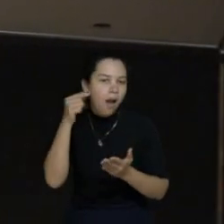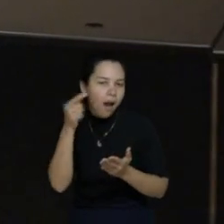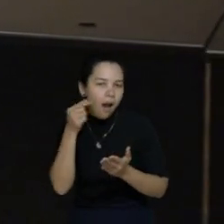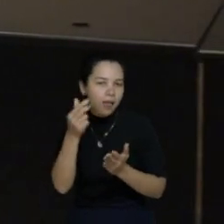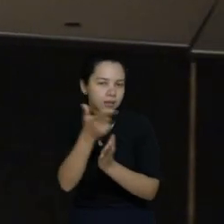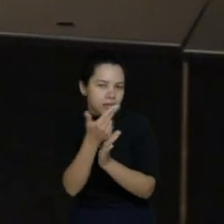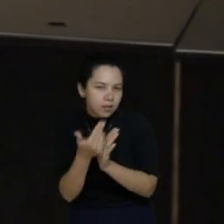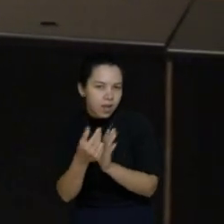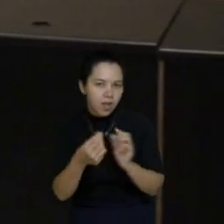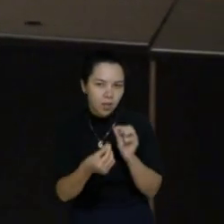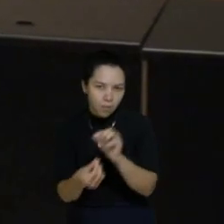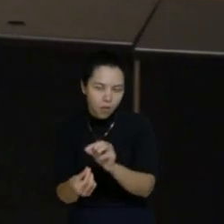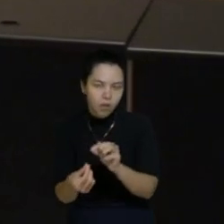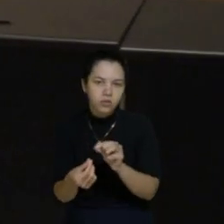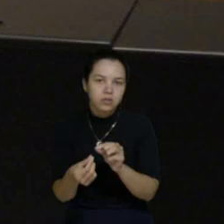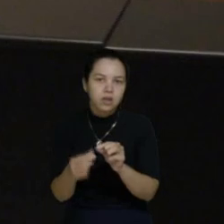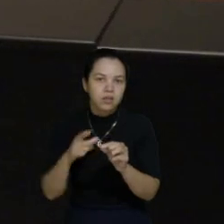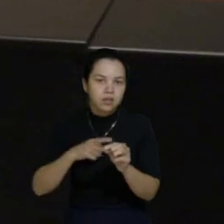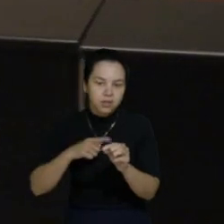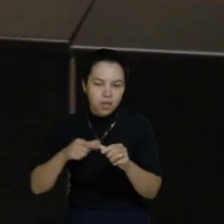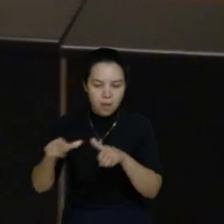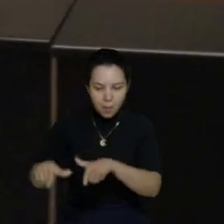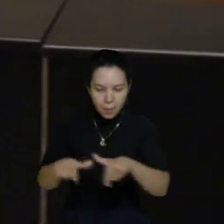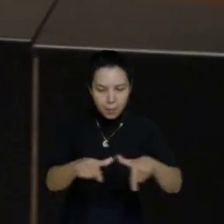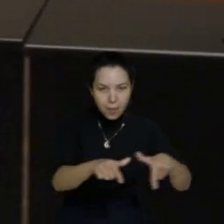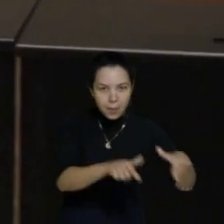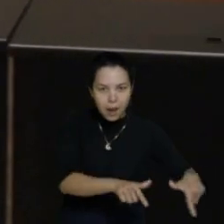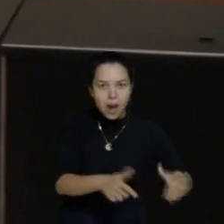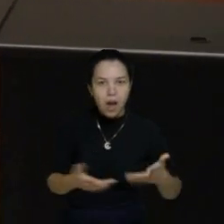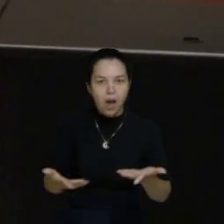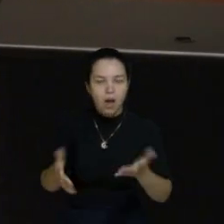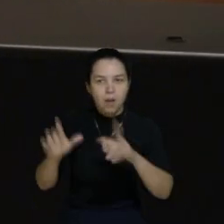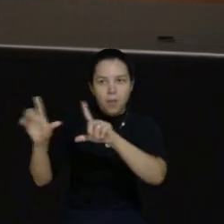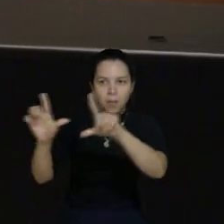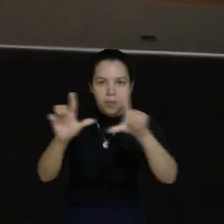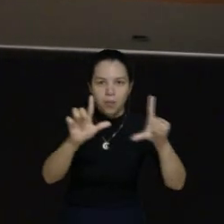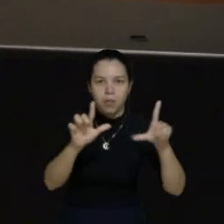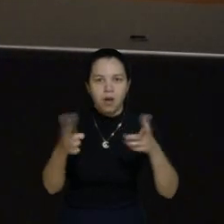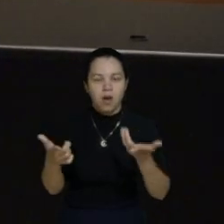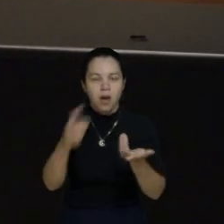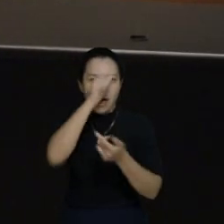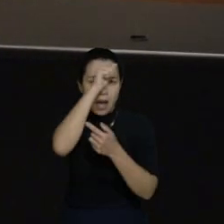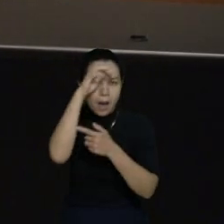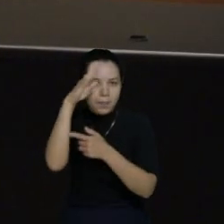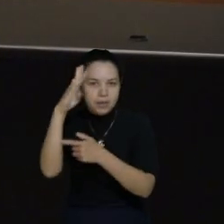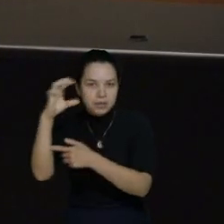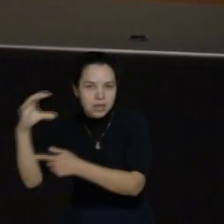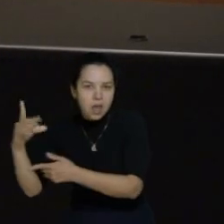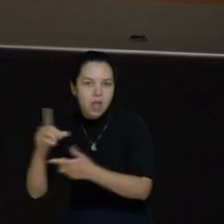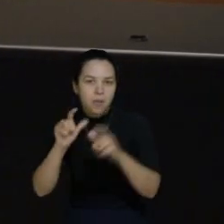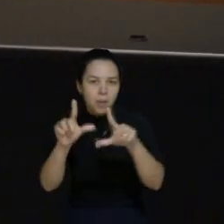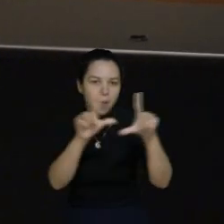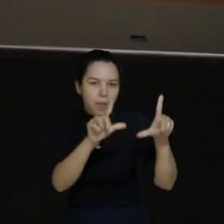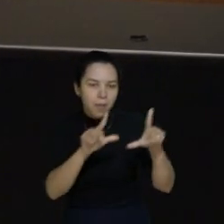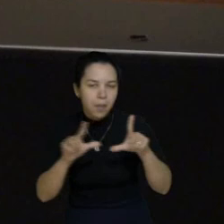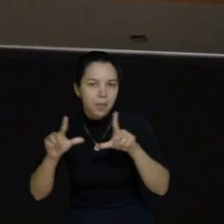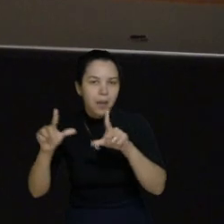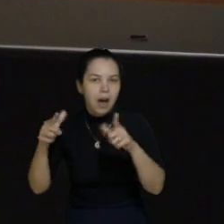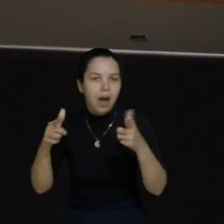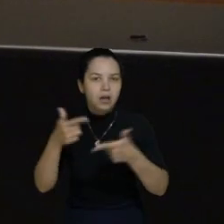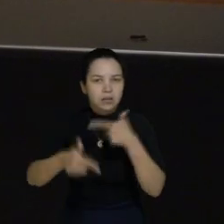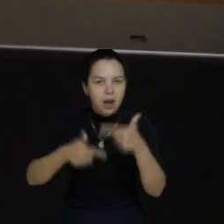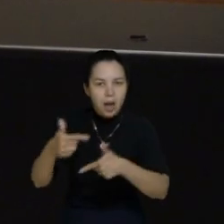enfim ter isso esparramado ter o alfabeto esparramado ter trabalhos de corporais tudo isso vai